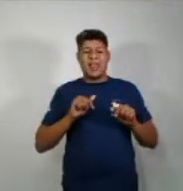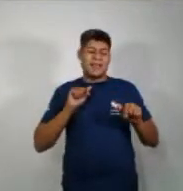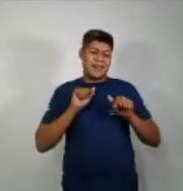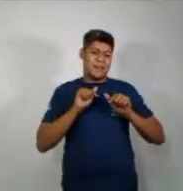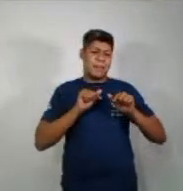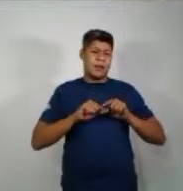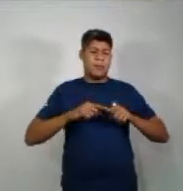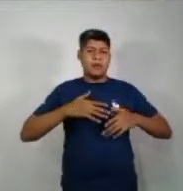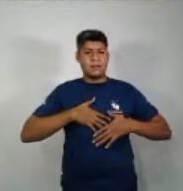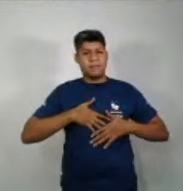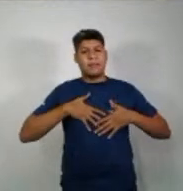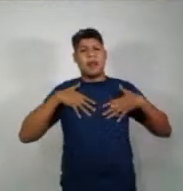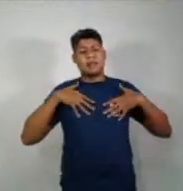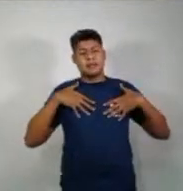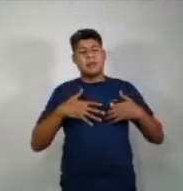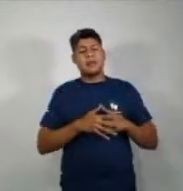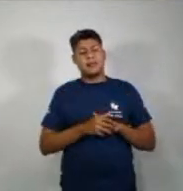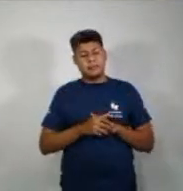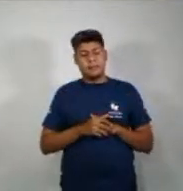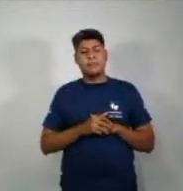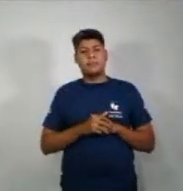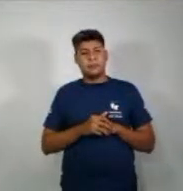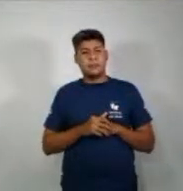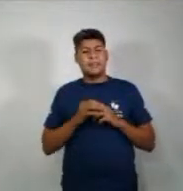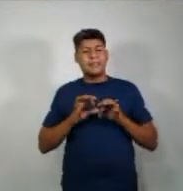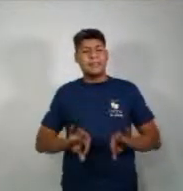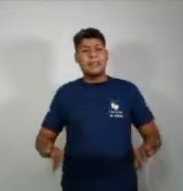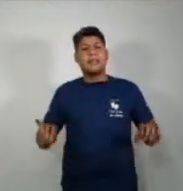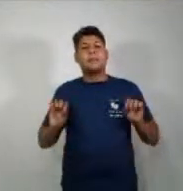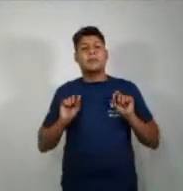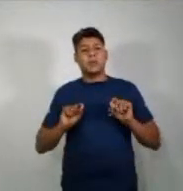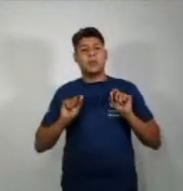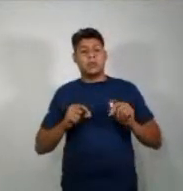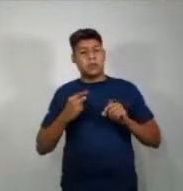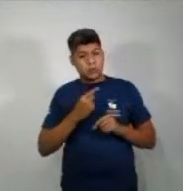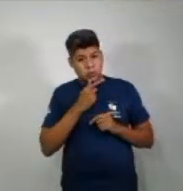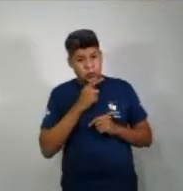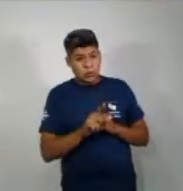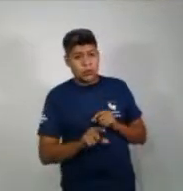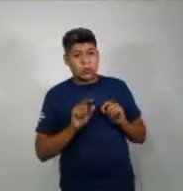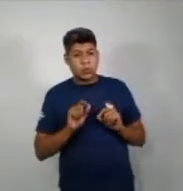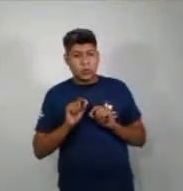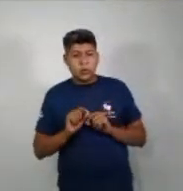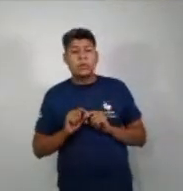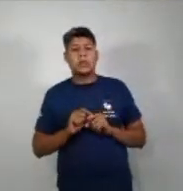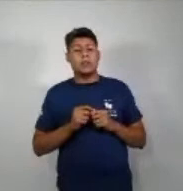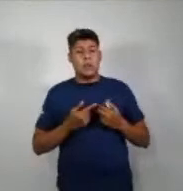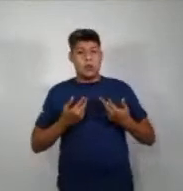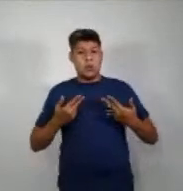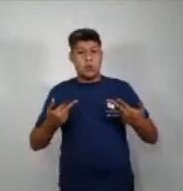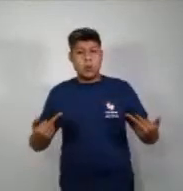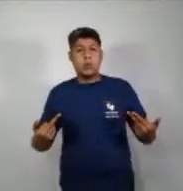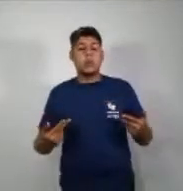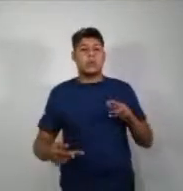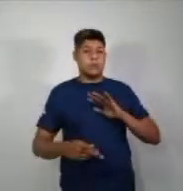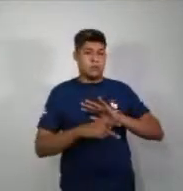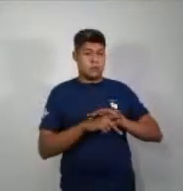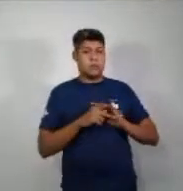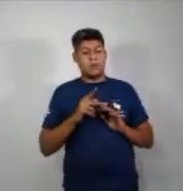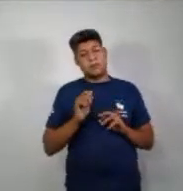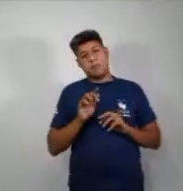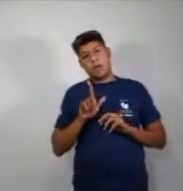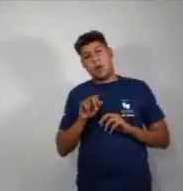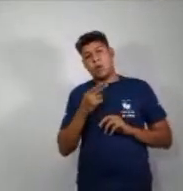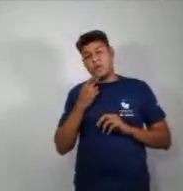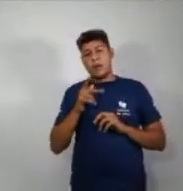muito prazer, e que exatamente é isso, né? A gente conseguir pegar essa fortuna crítica do Paulo Rona sobre